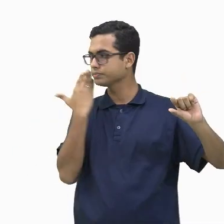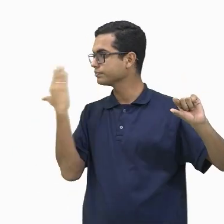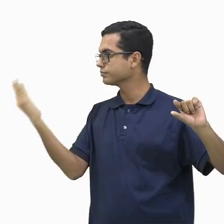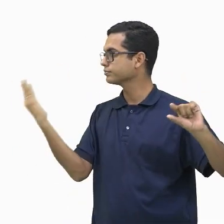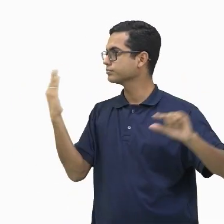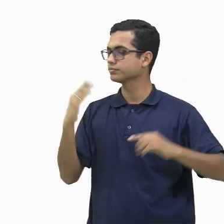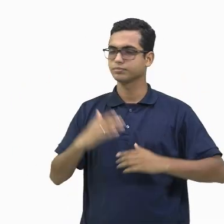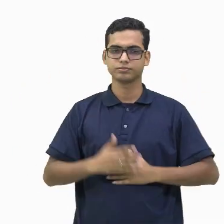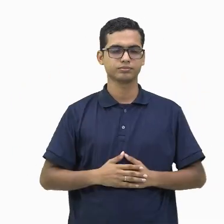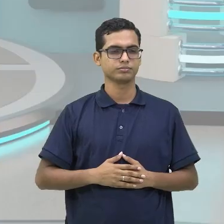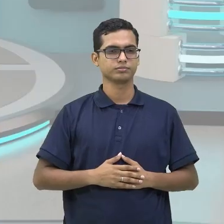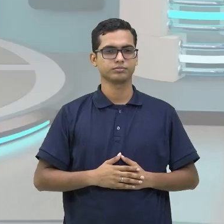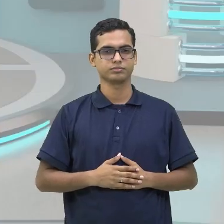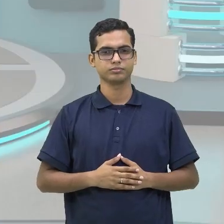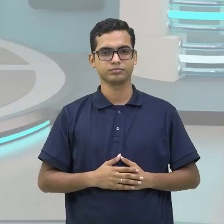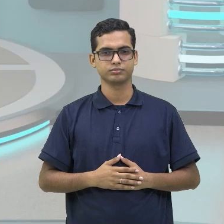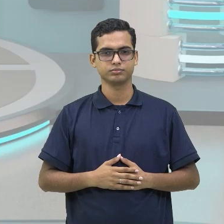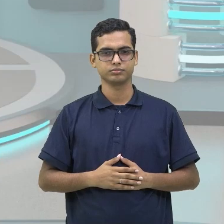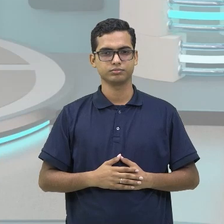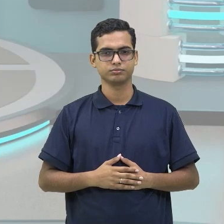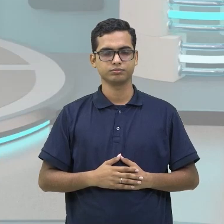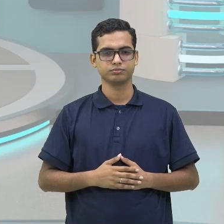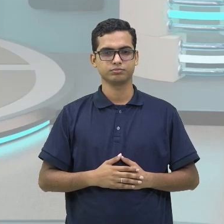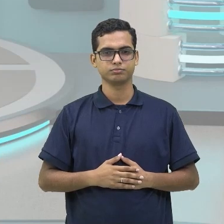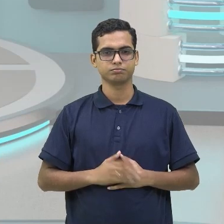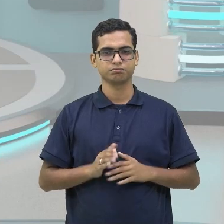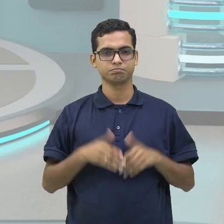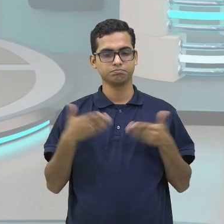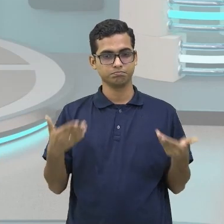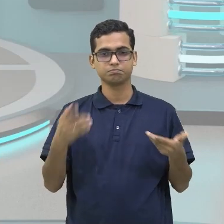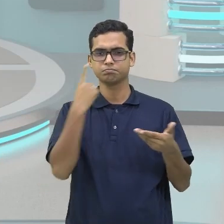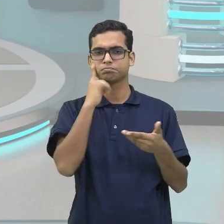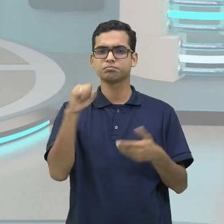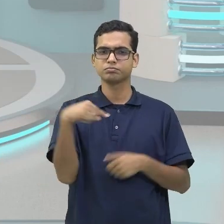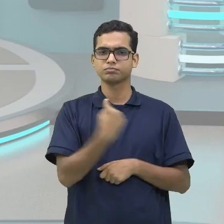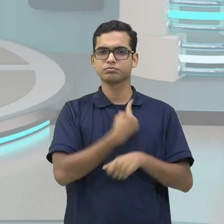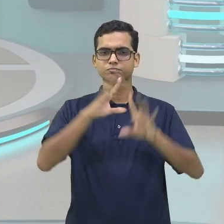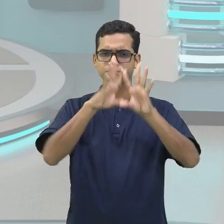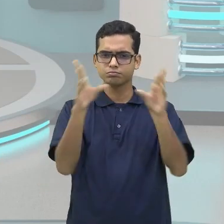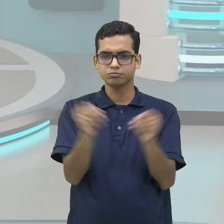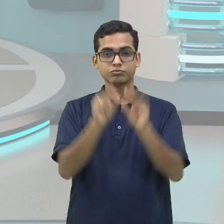é paronomásia. Ok, pessoal? Então assim, nós vamos